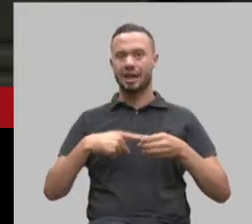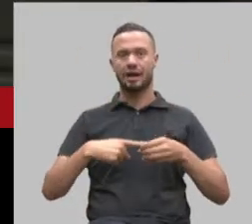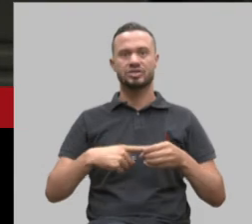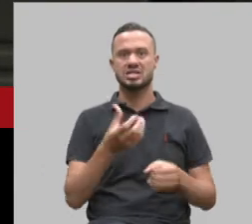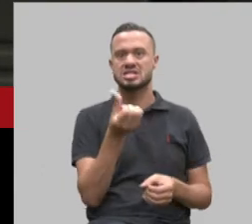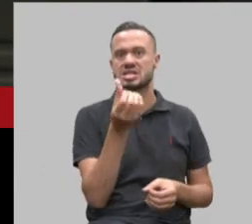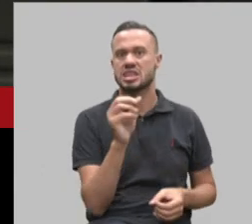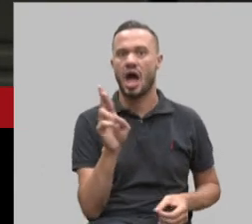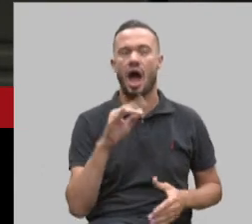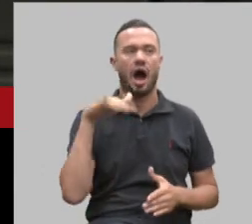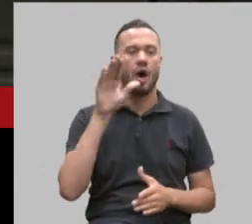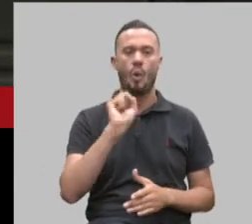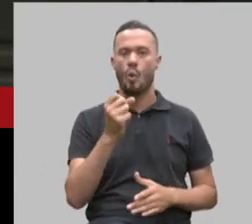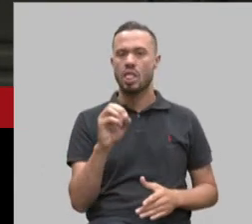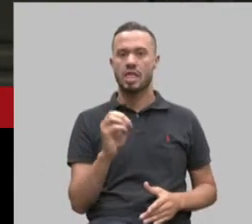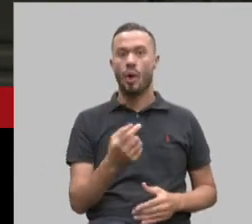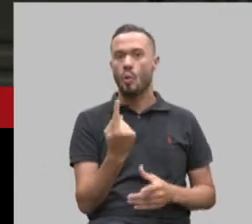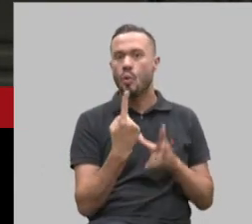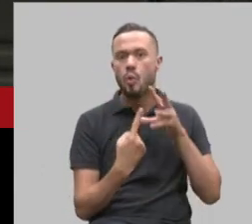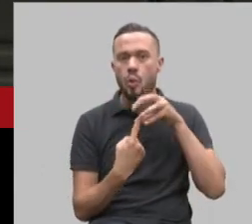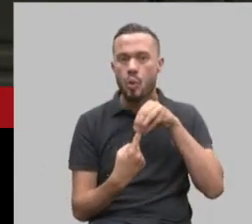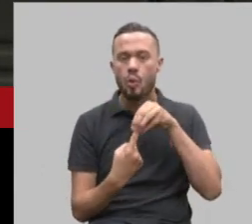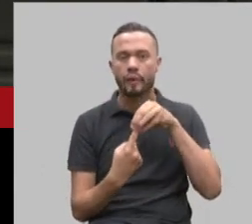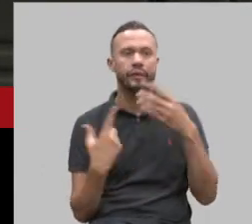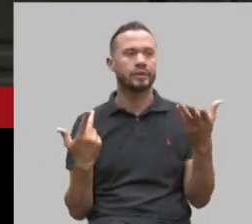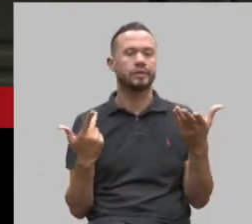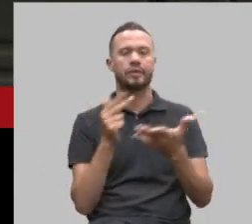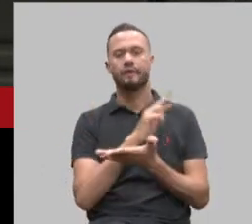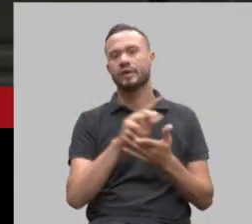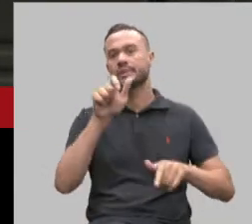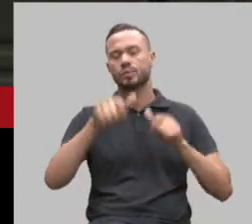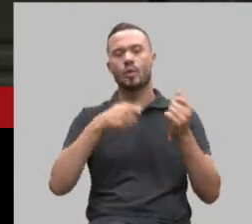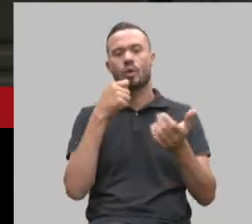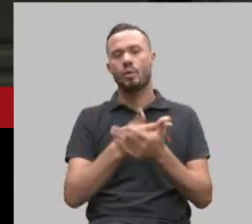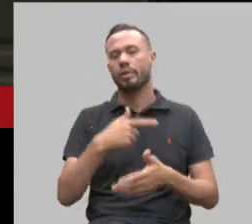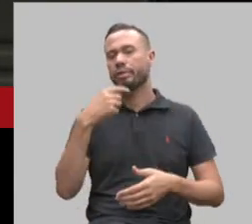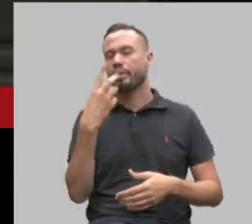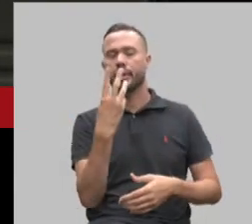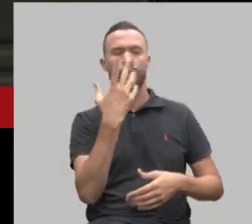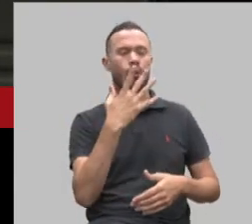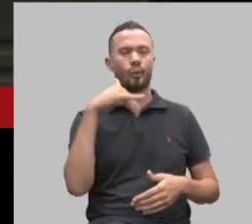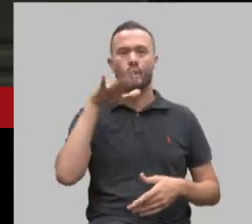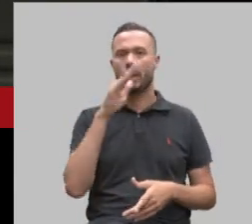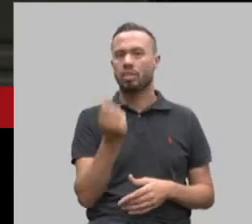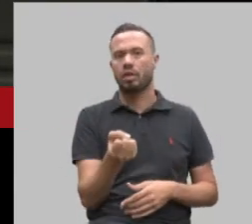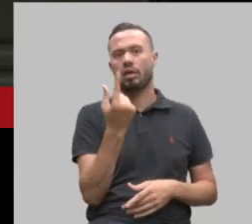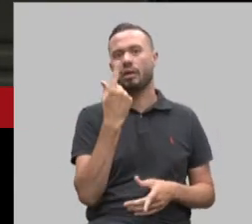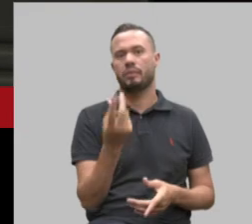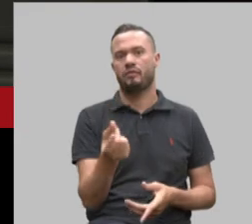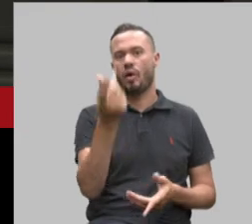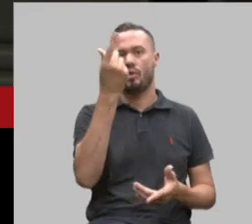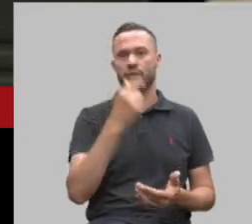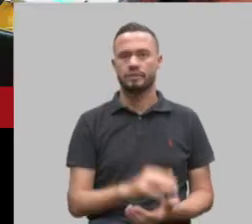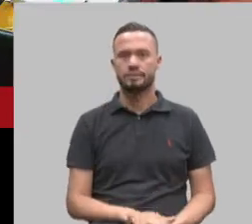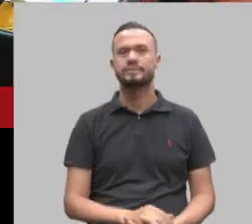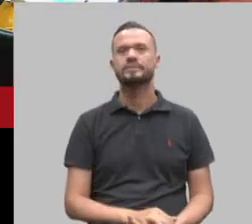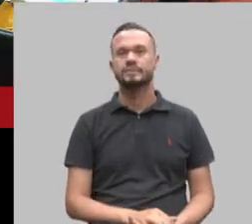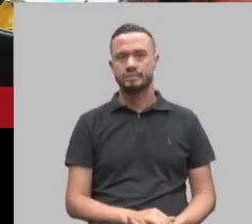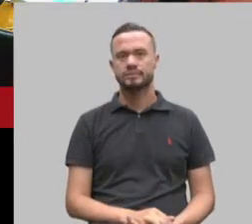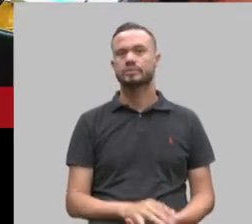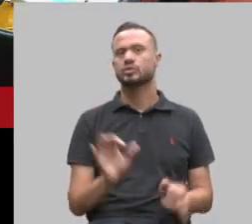70 apenas um e todo mundo geralmente compra três quatro uniformes Isso é um absurdo é